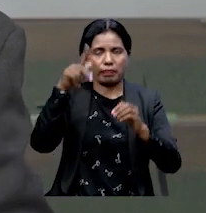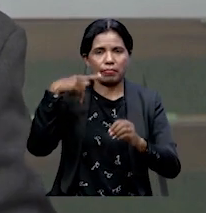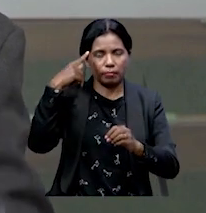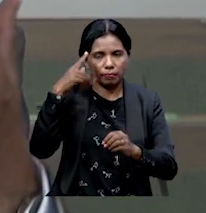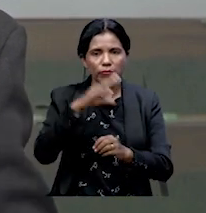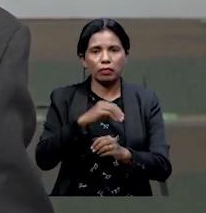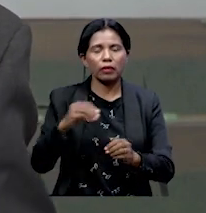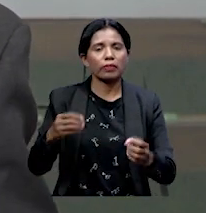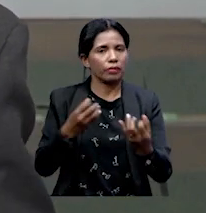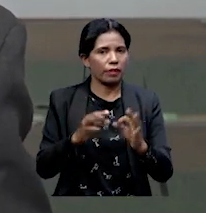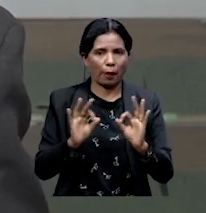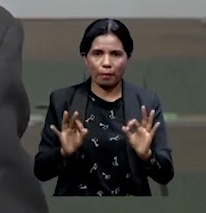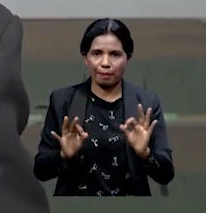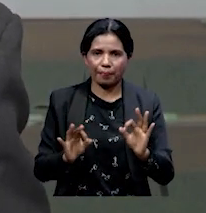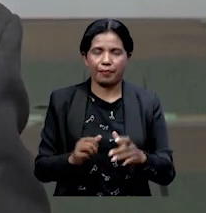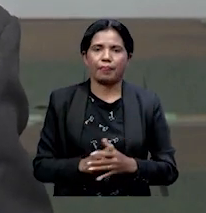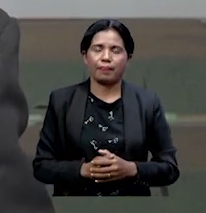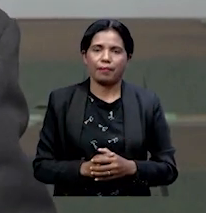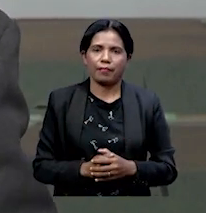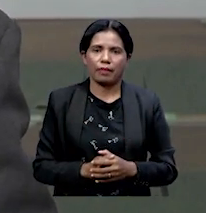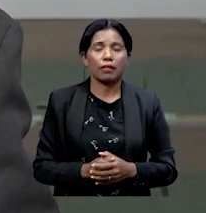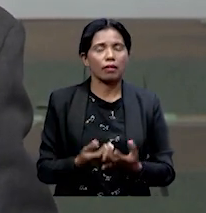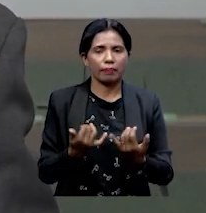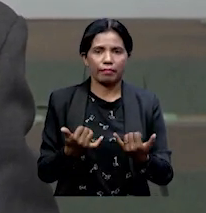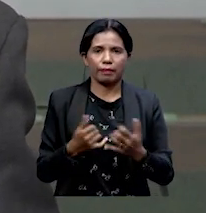decisão rola autônoma. E agora,